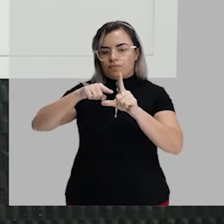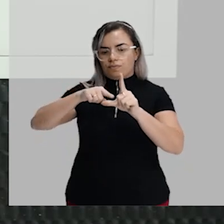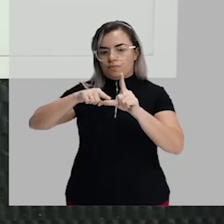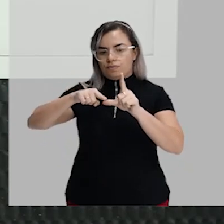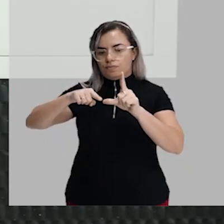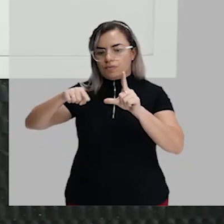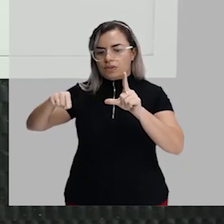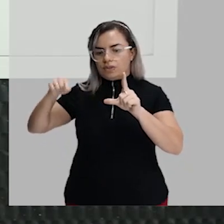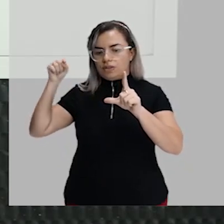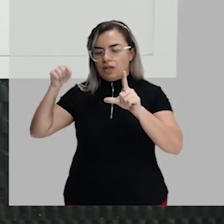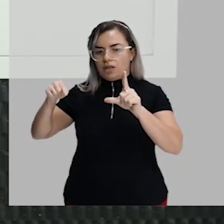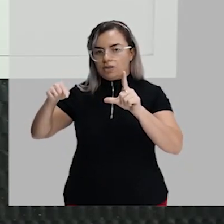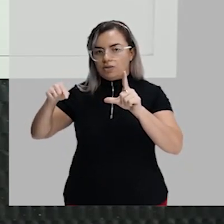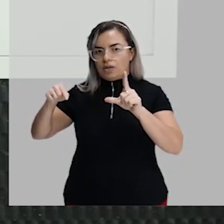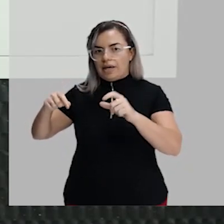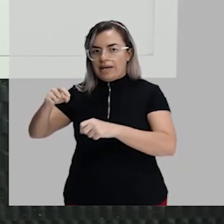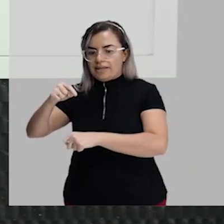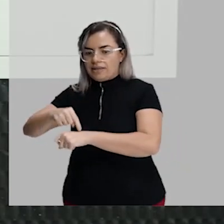o tempo, né?